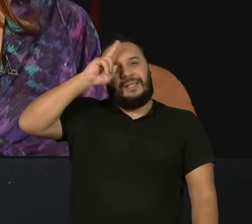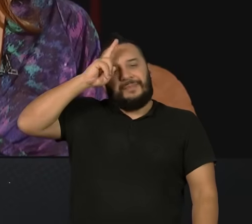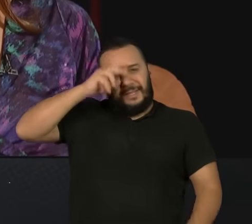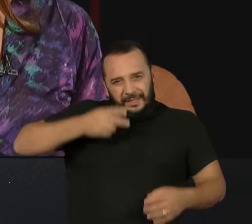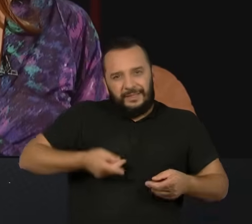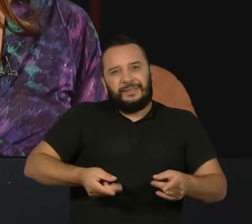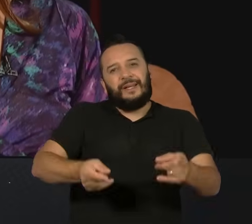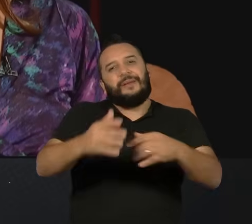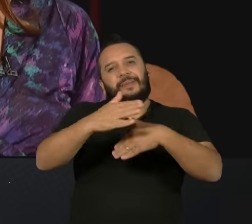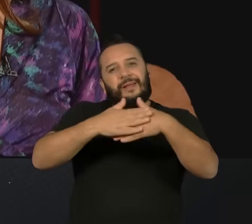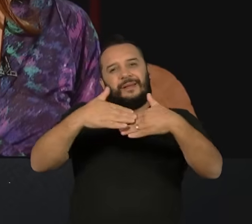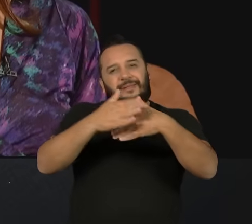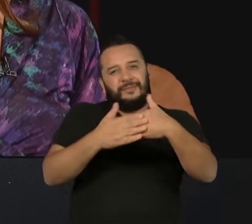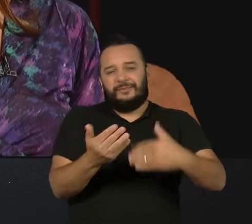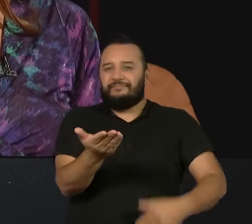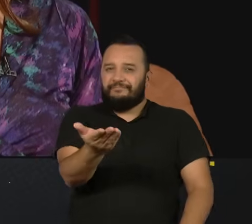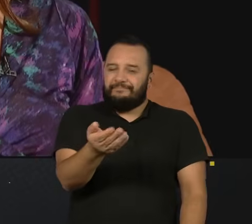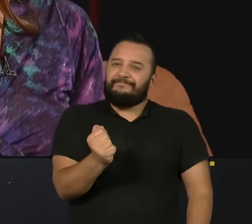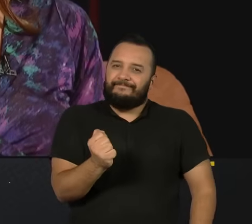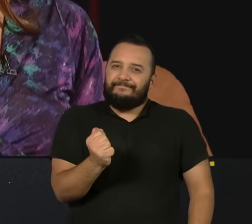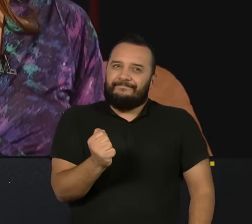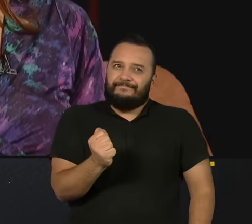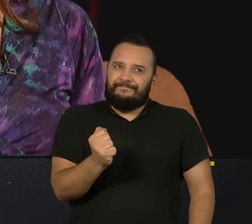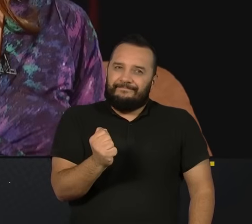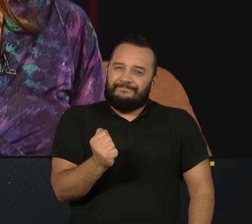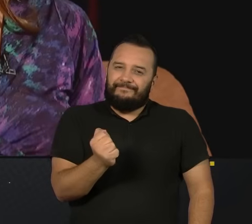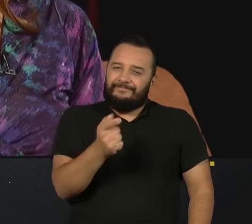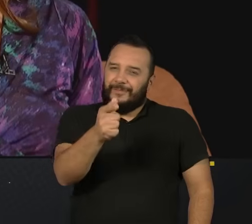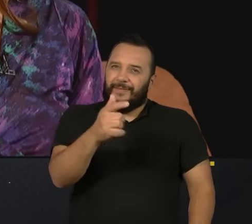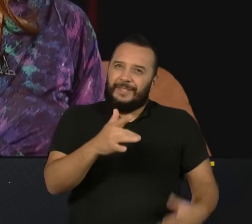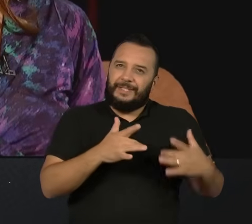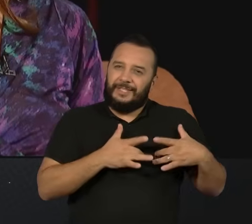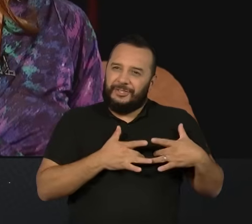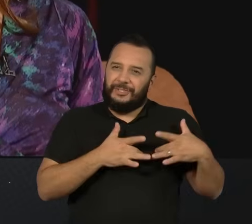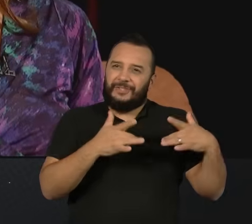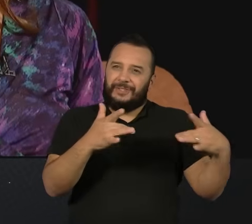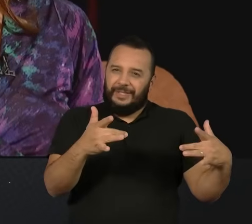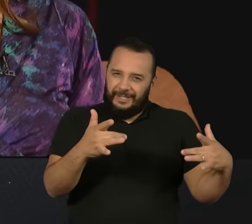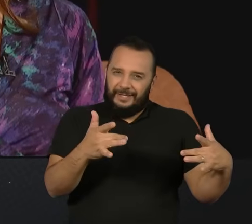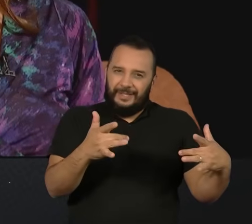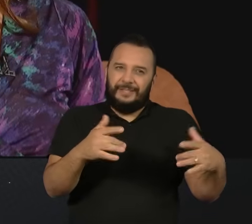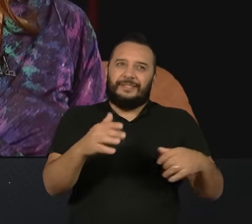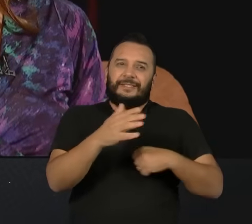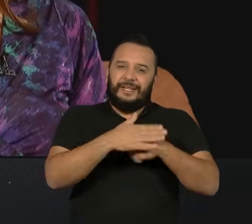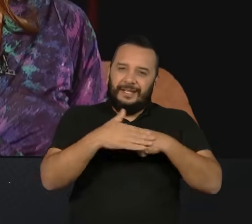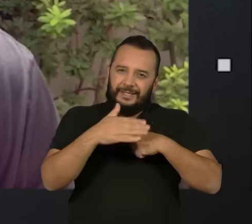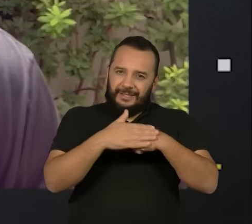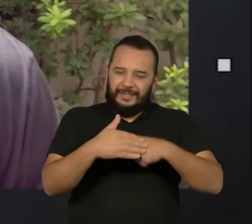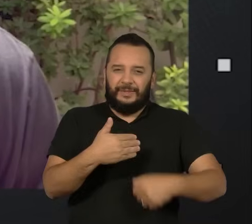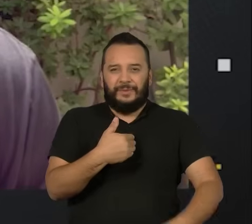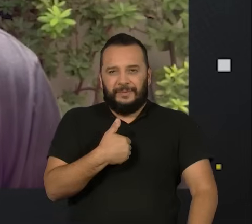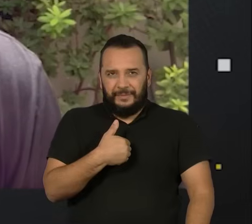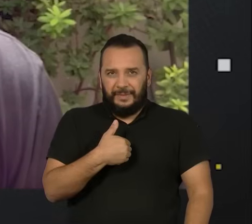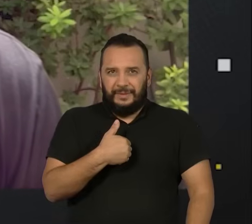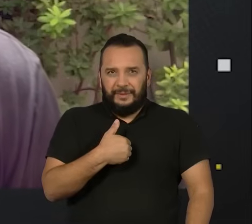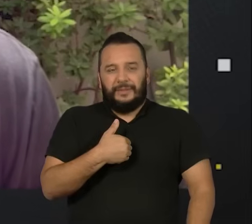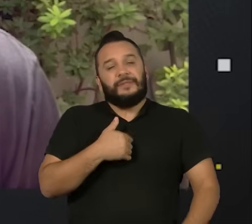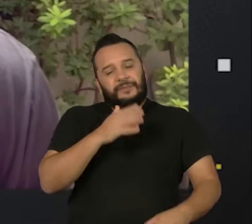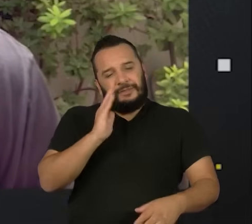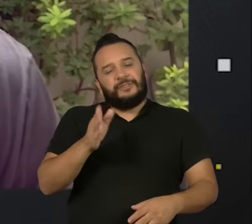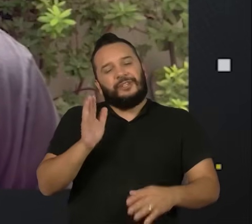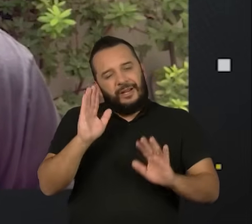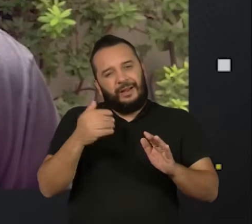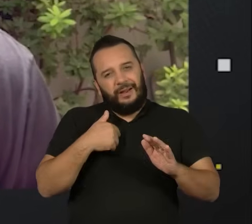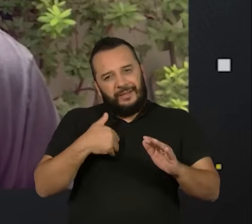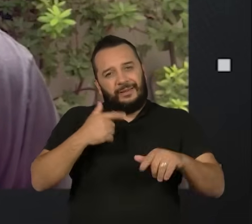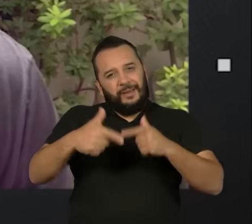com muito carinho, toda a sua generosidade, Mel, todo o seu carinho comigo, não só em cena, mas fora